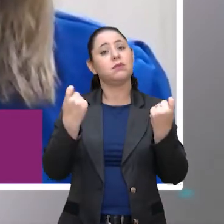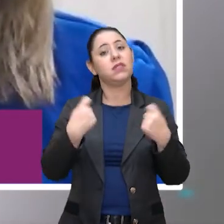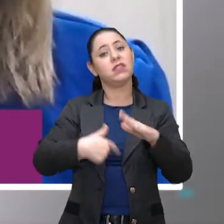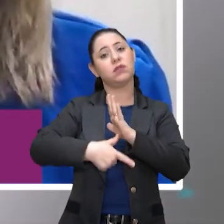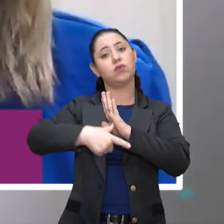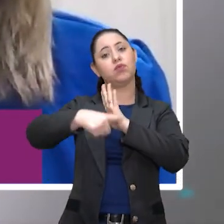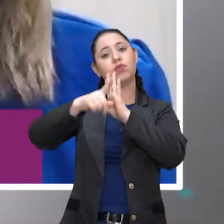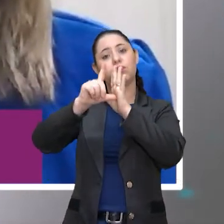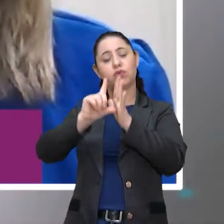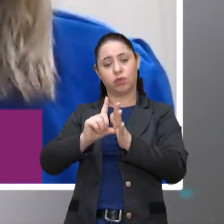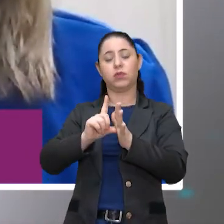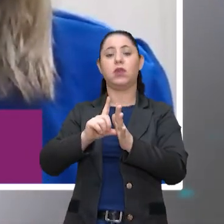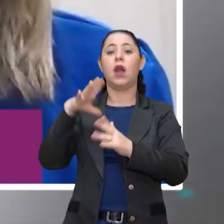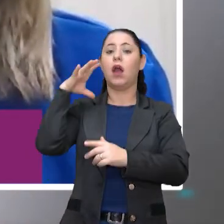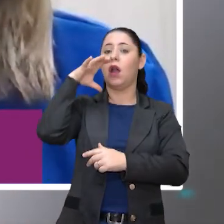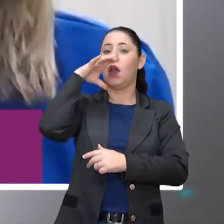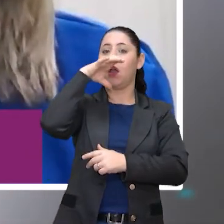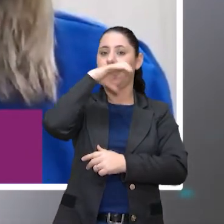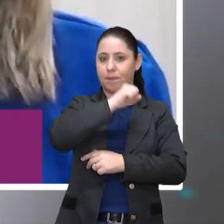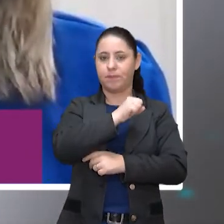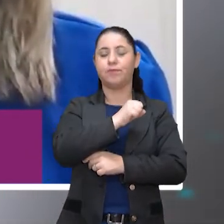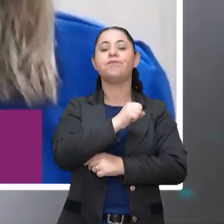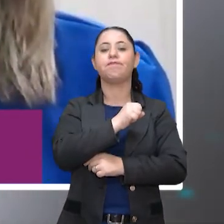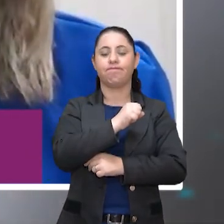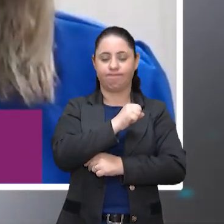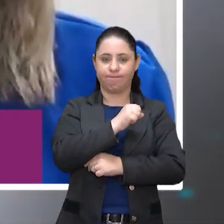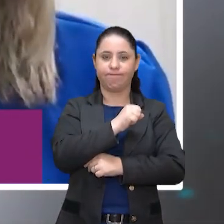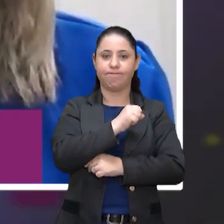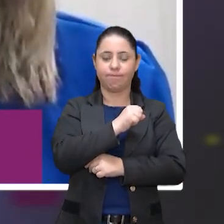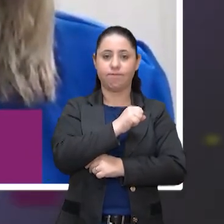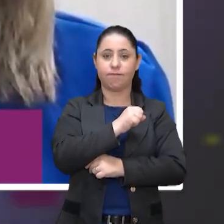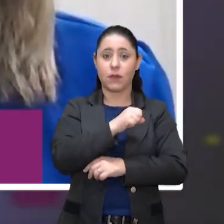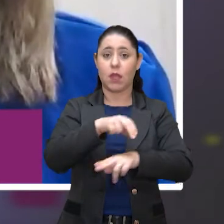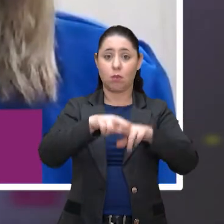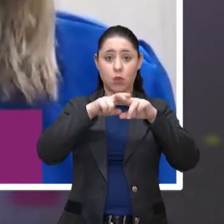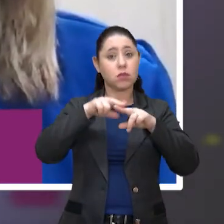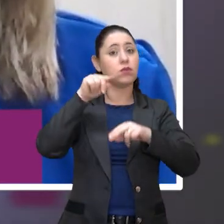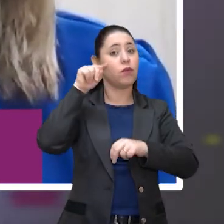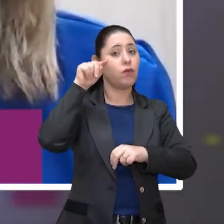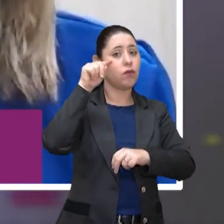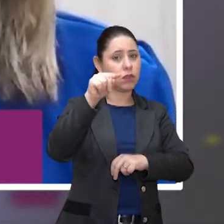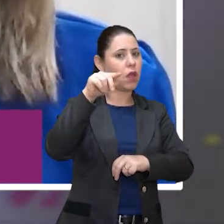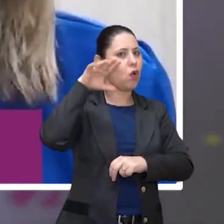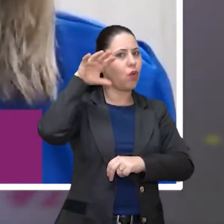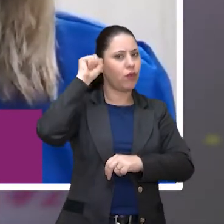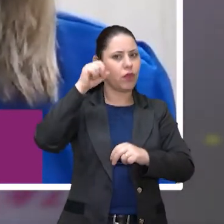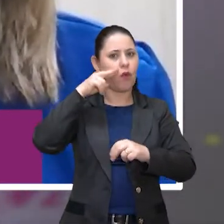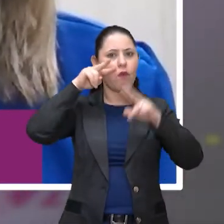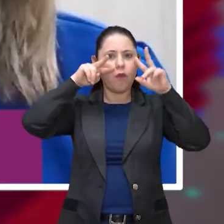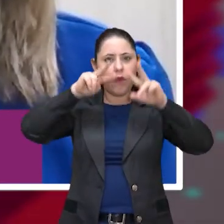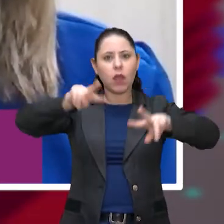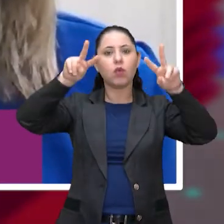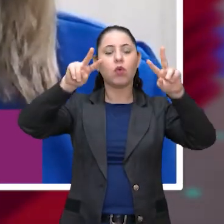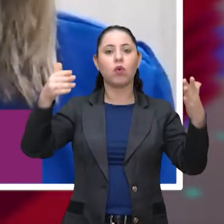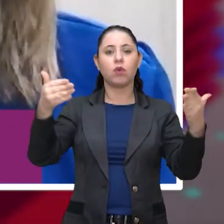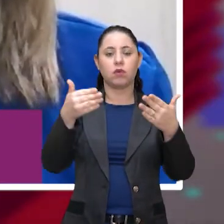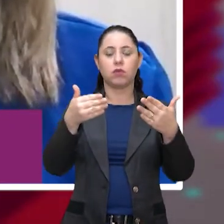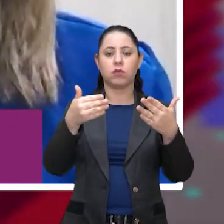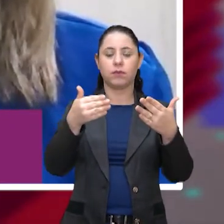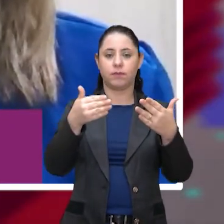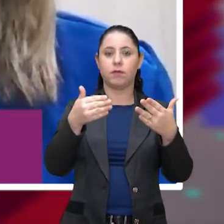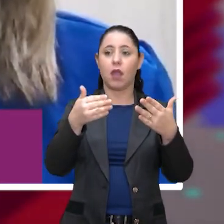precisa que o diagnóstico seja feito de uma forma bem precoce. Então, você que está ouvindo,